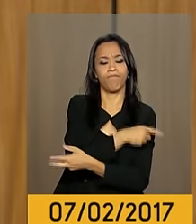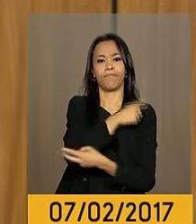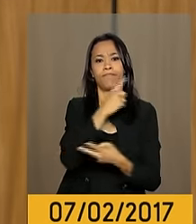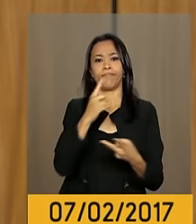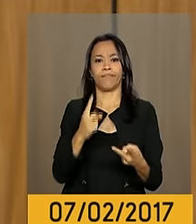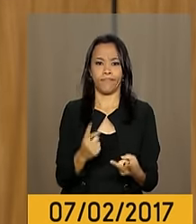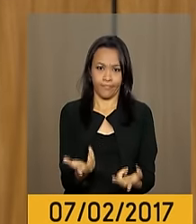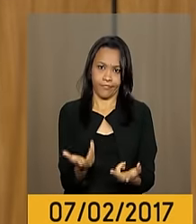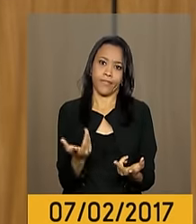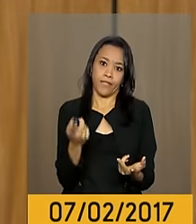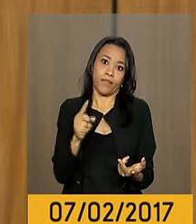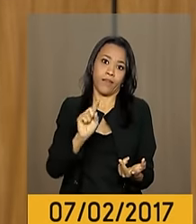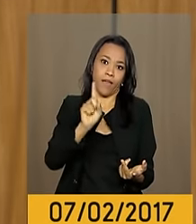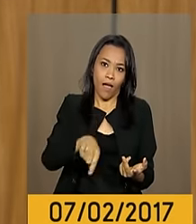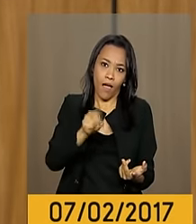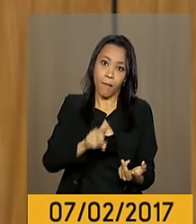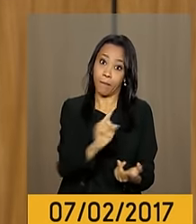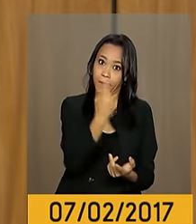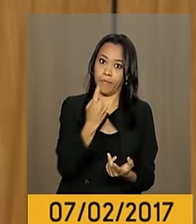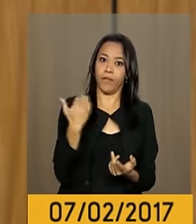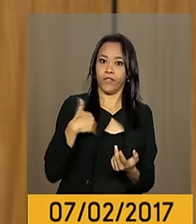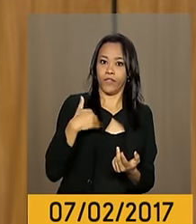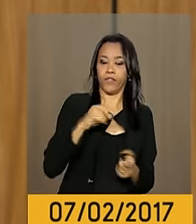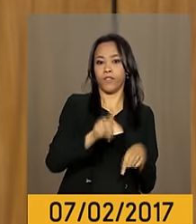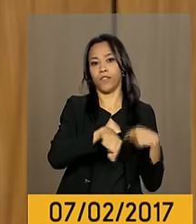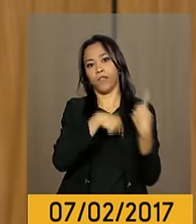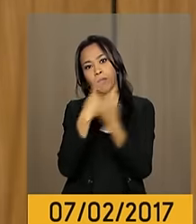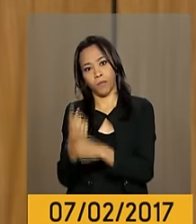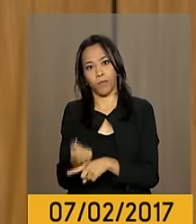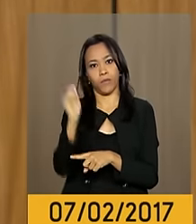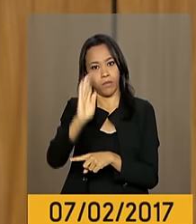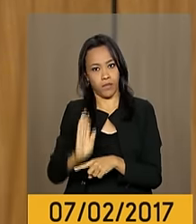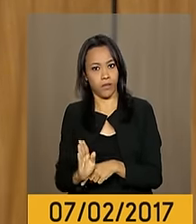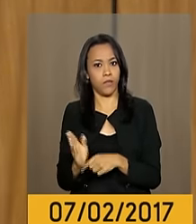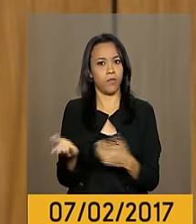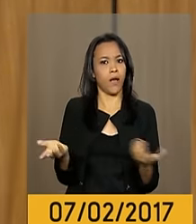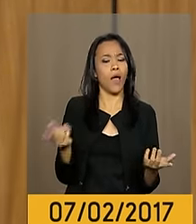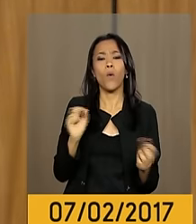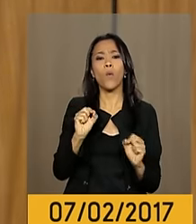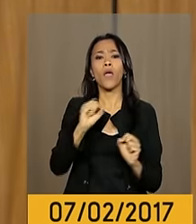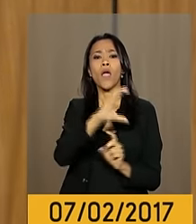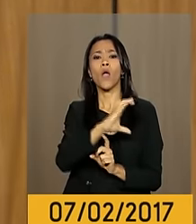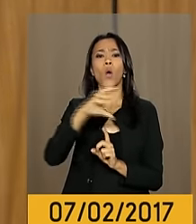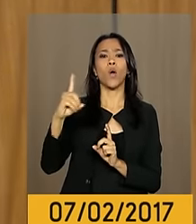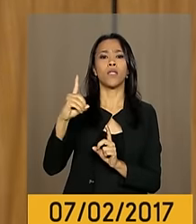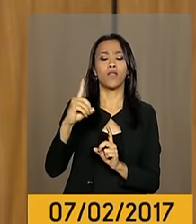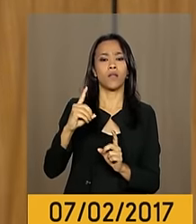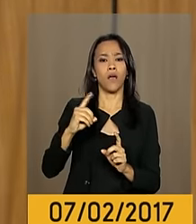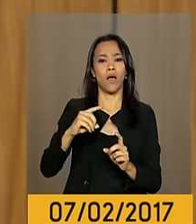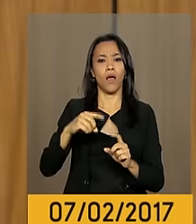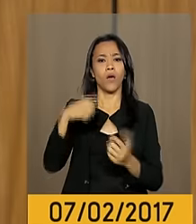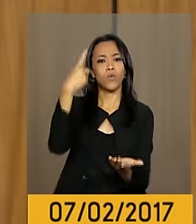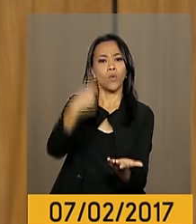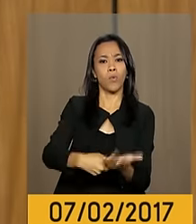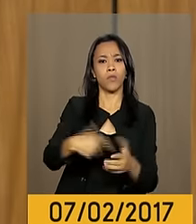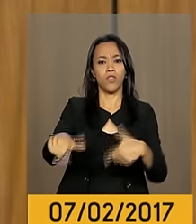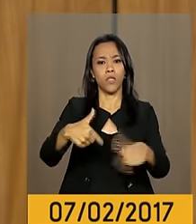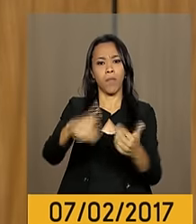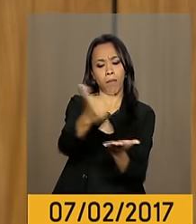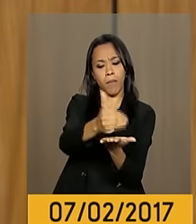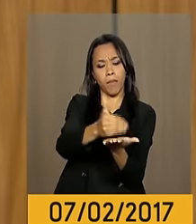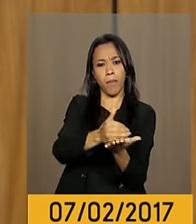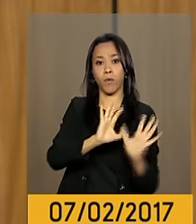prores que primeiro será da Argentina e depois para coordenar as agendas Presidente com as